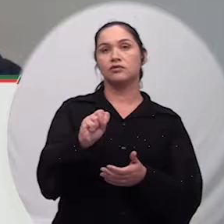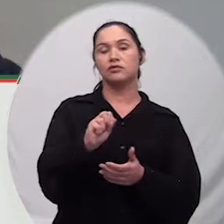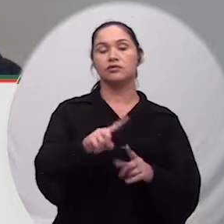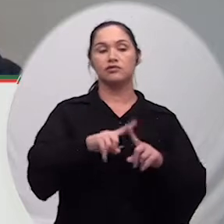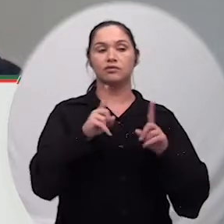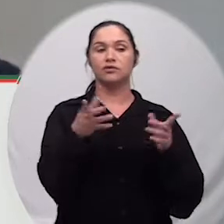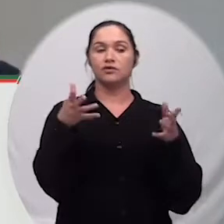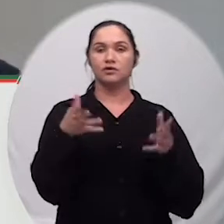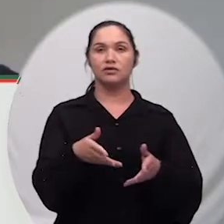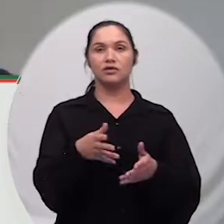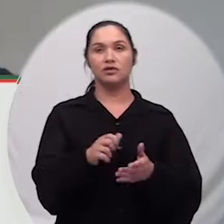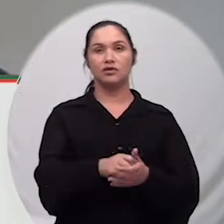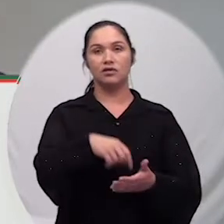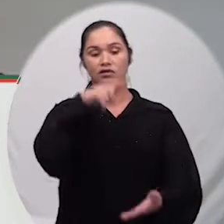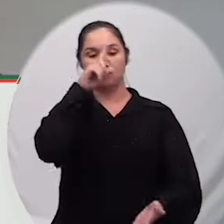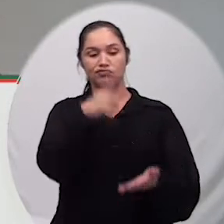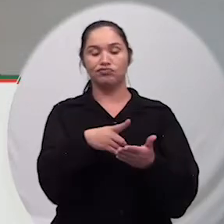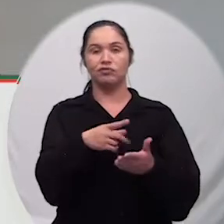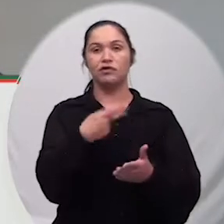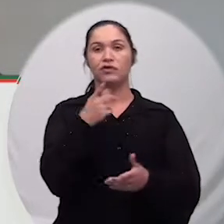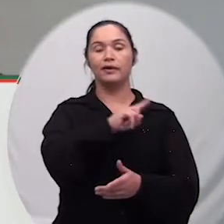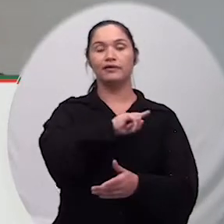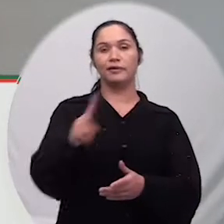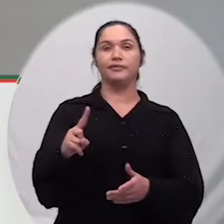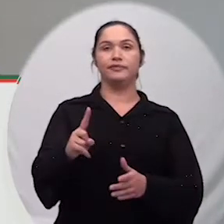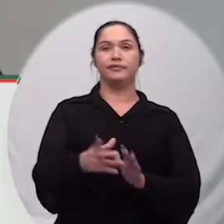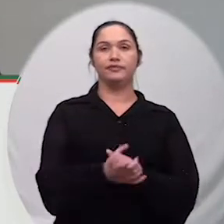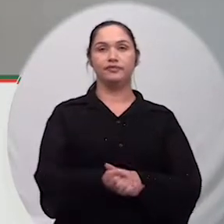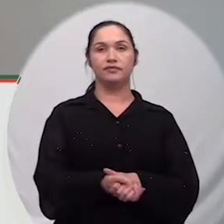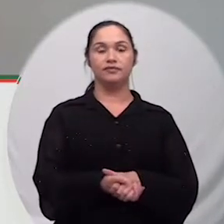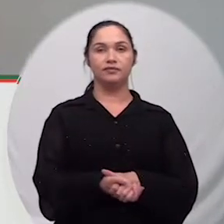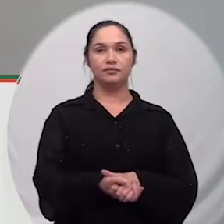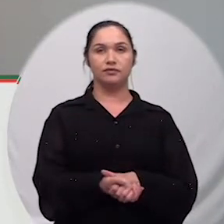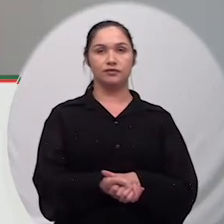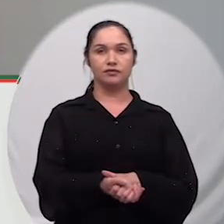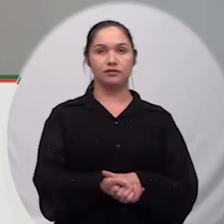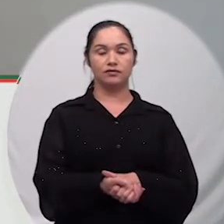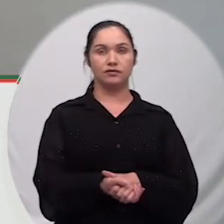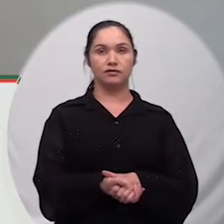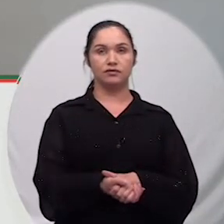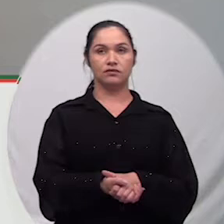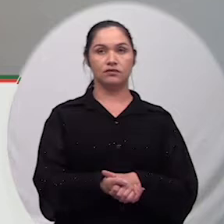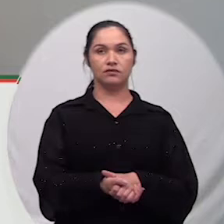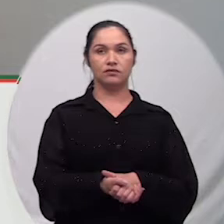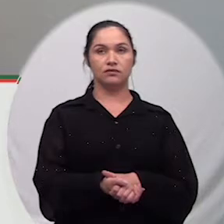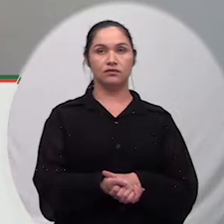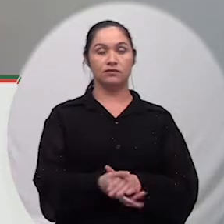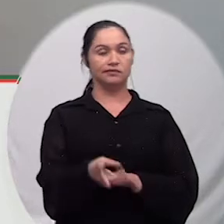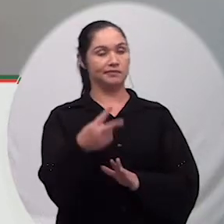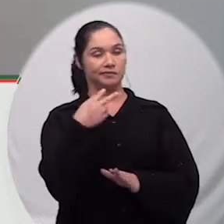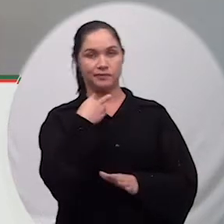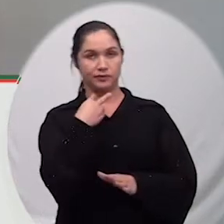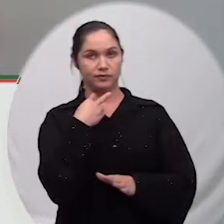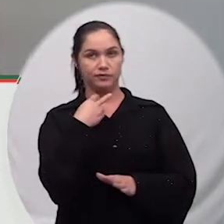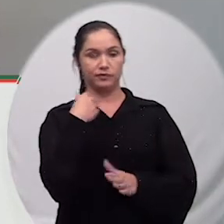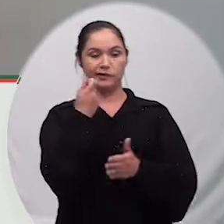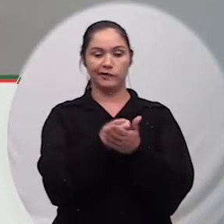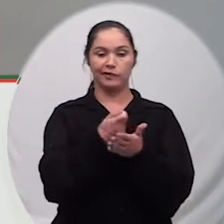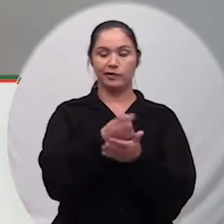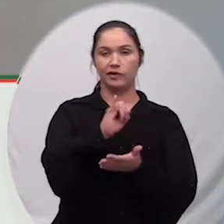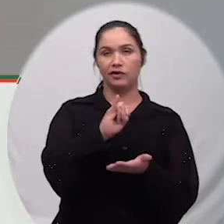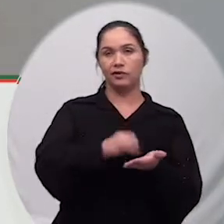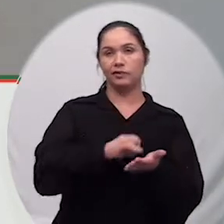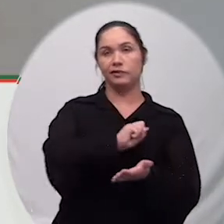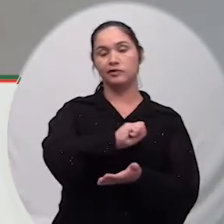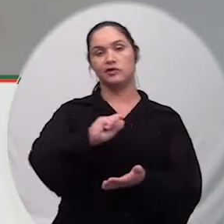porém aqui já tem decisão que diz que não, né? Já está supracitado ali que não tem conversa. O próprio STF